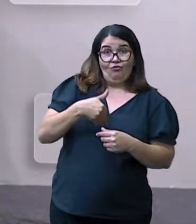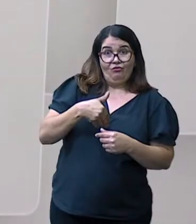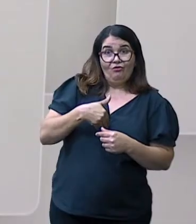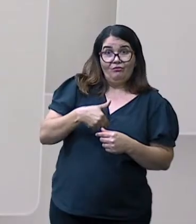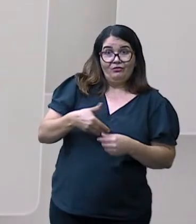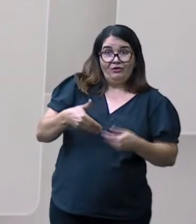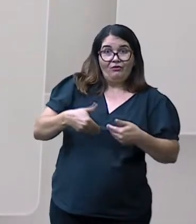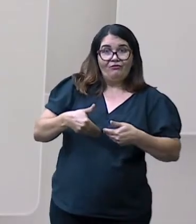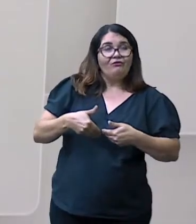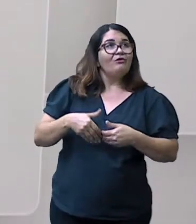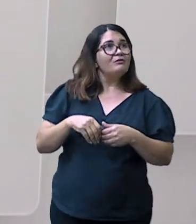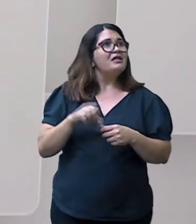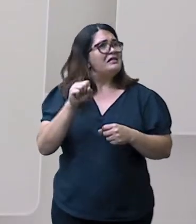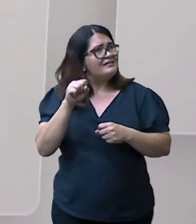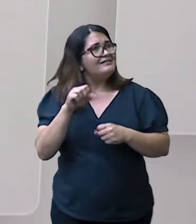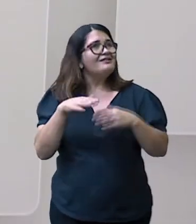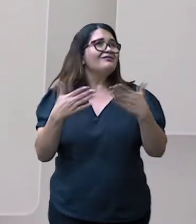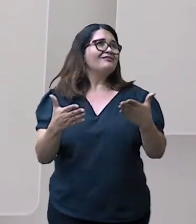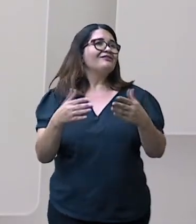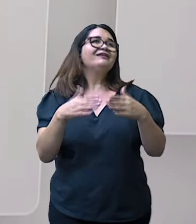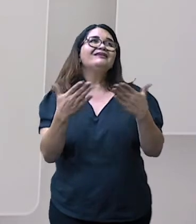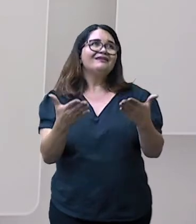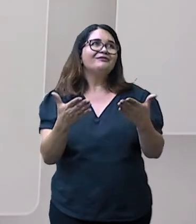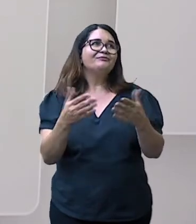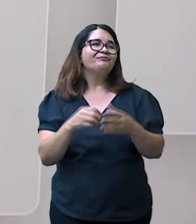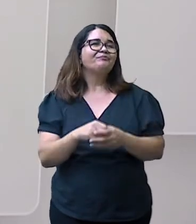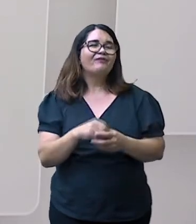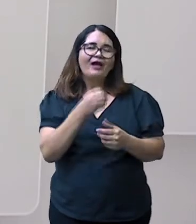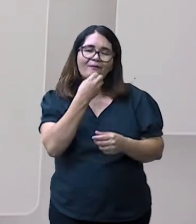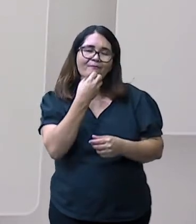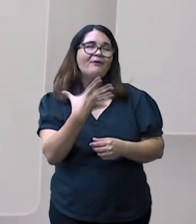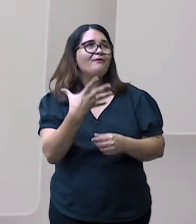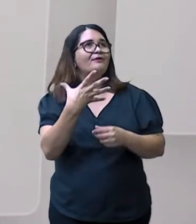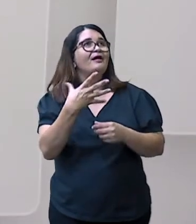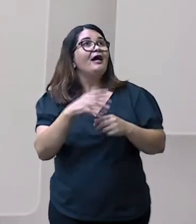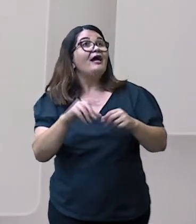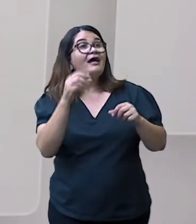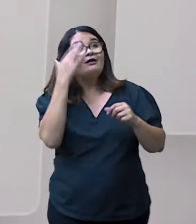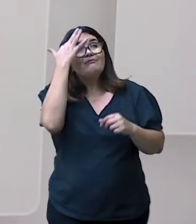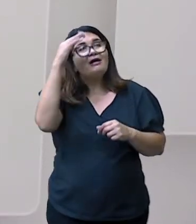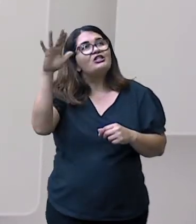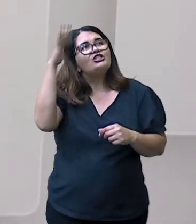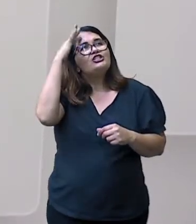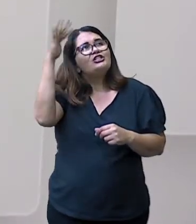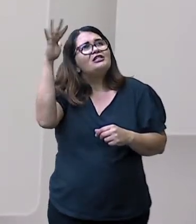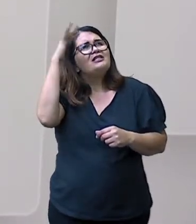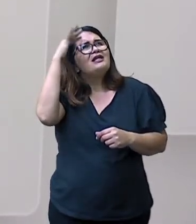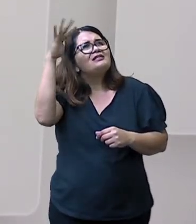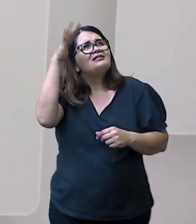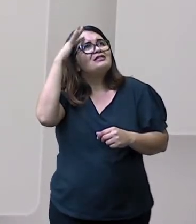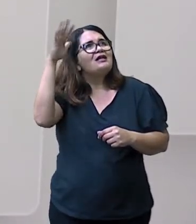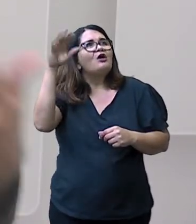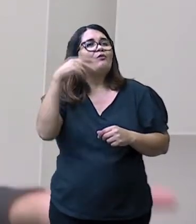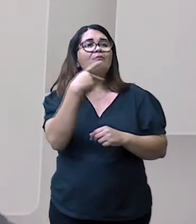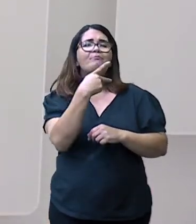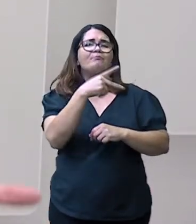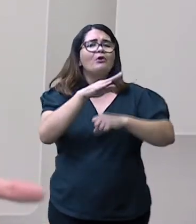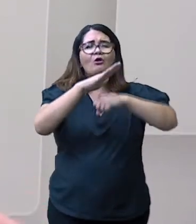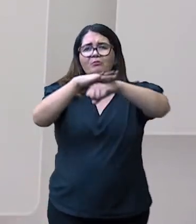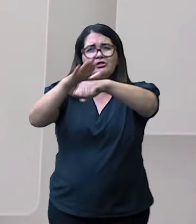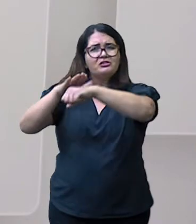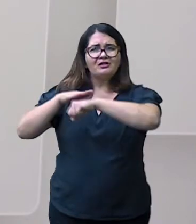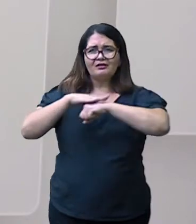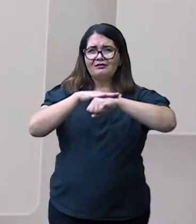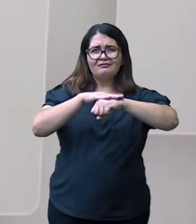Fantástico. Estudantes, peguem essa dica. A obra é sua. O espectador, ele vai interpretar